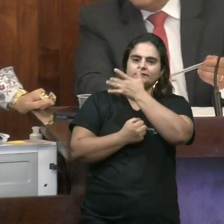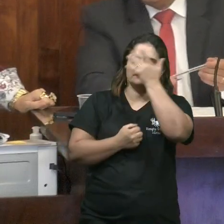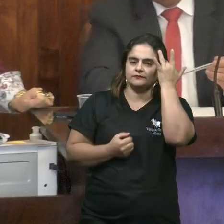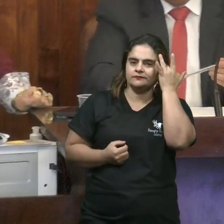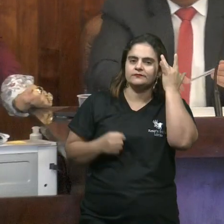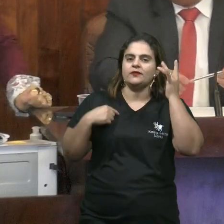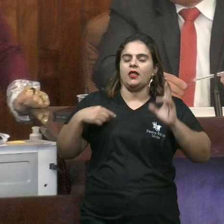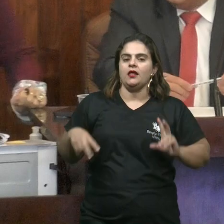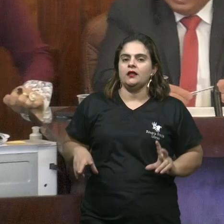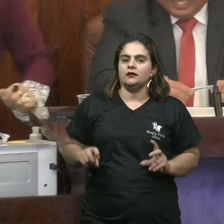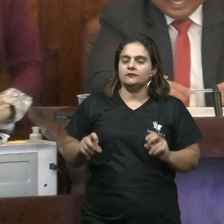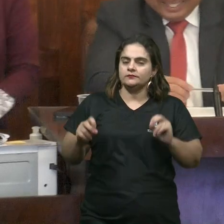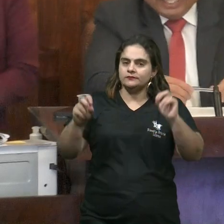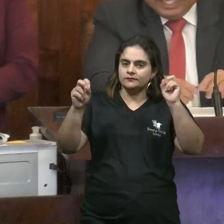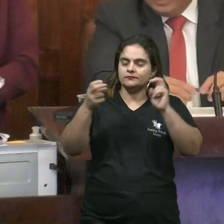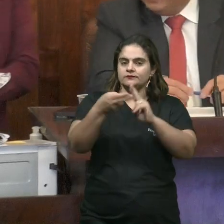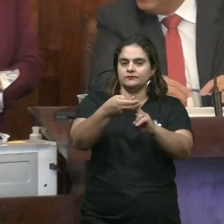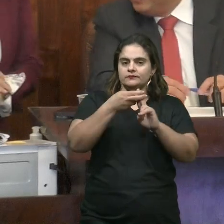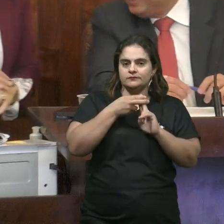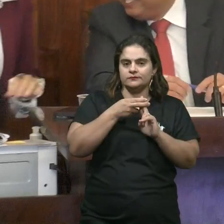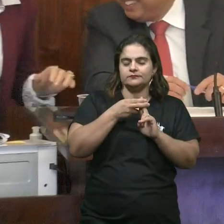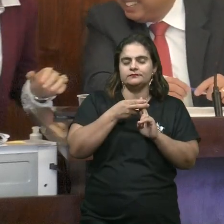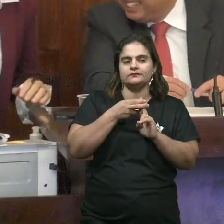oncológicos no Sistema Único de Saúde, o SUS.